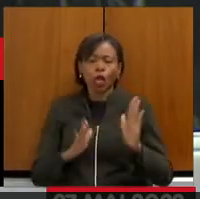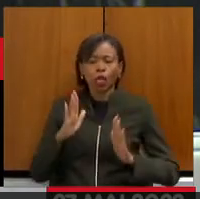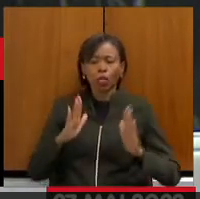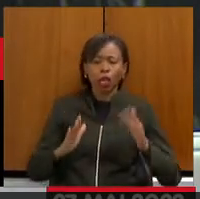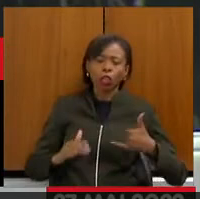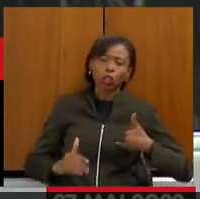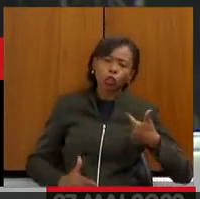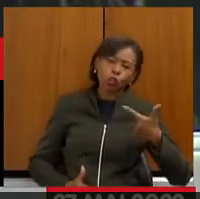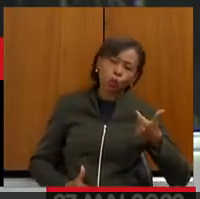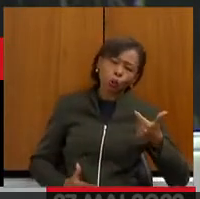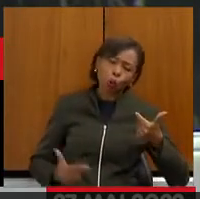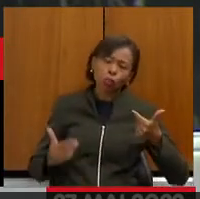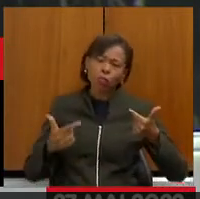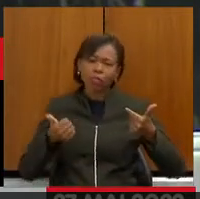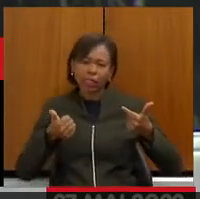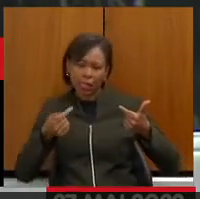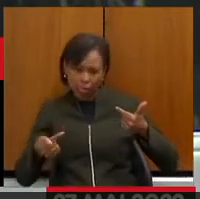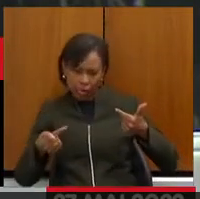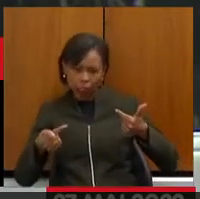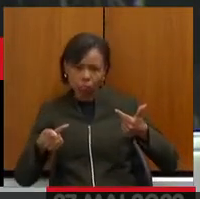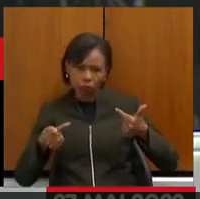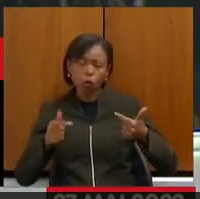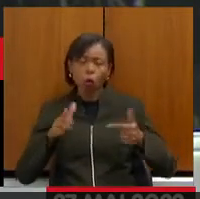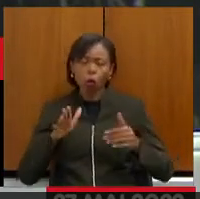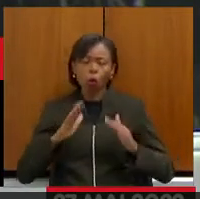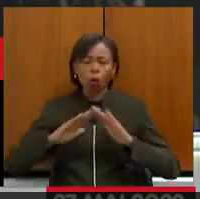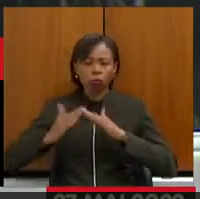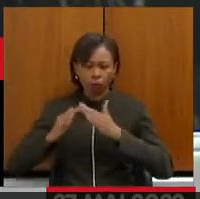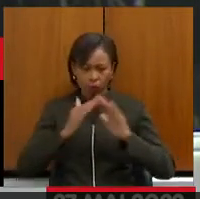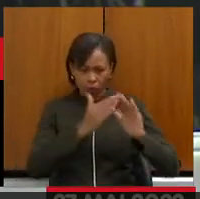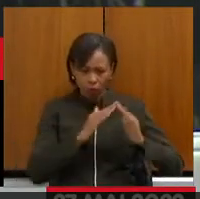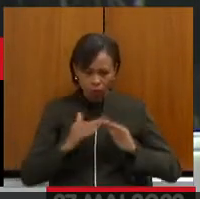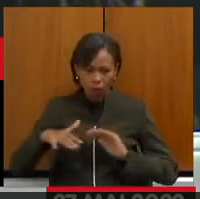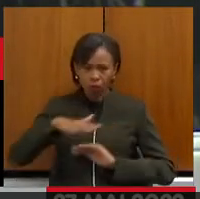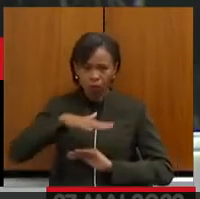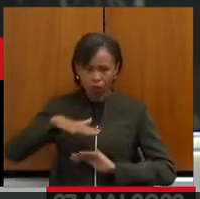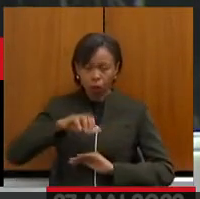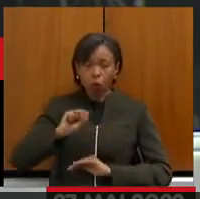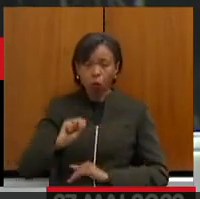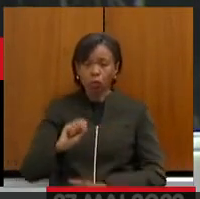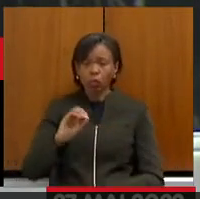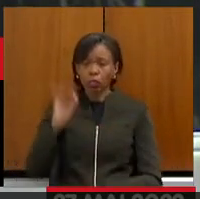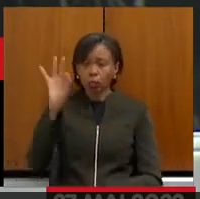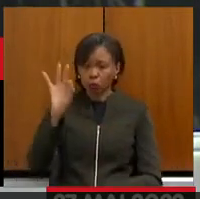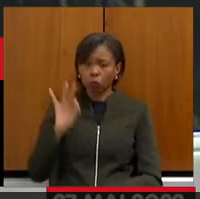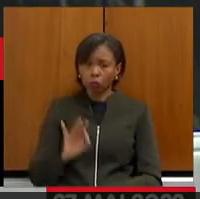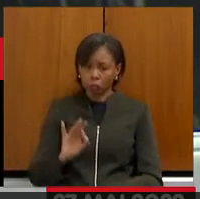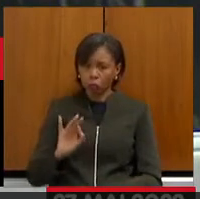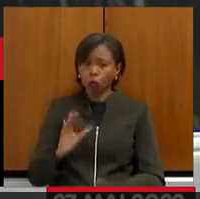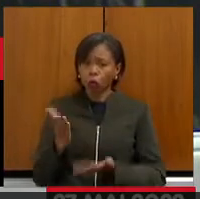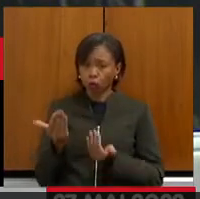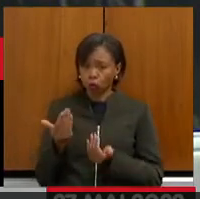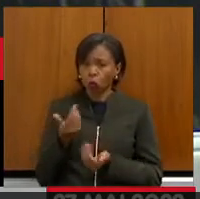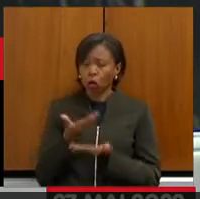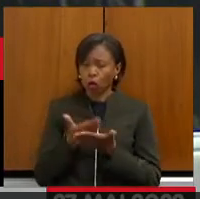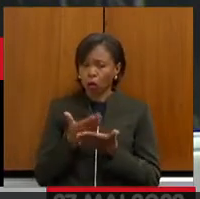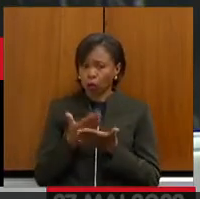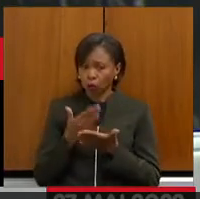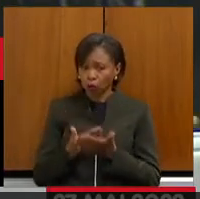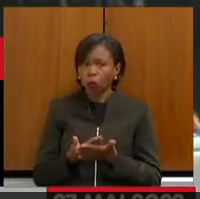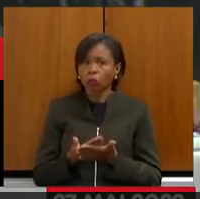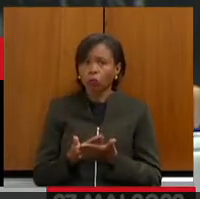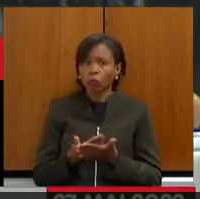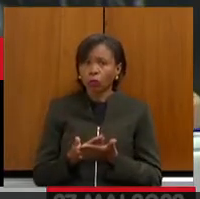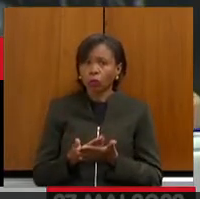anos é uma escola de Periferia e onde oitenta por cento dos nossos adolescentes é da